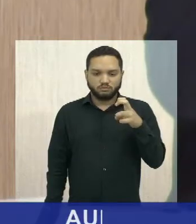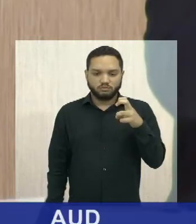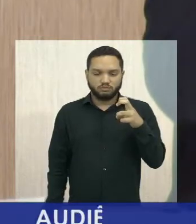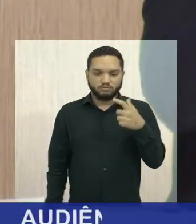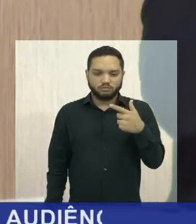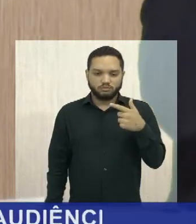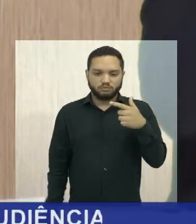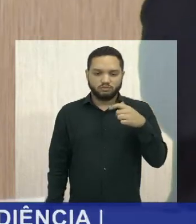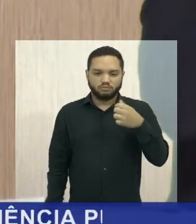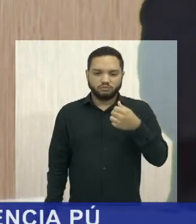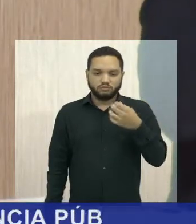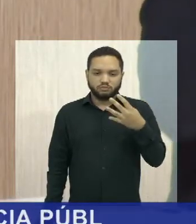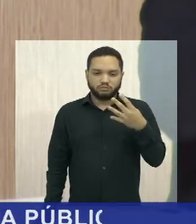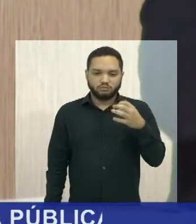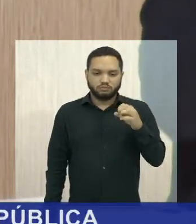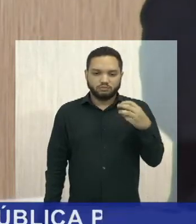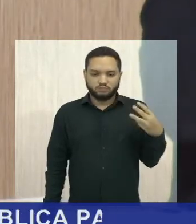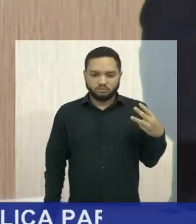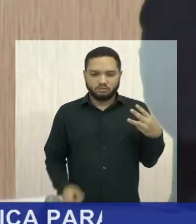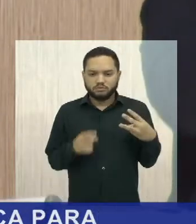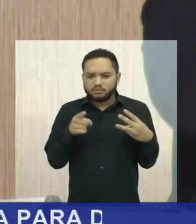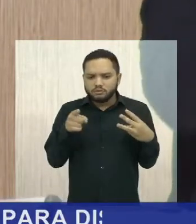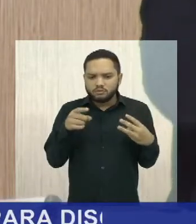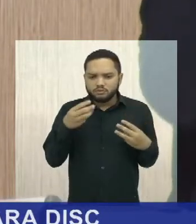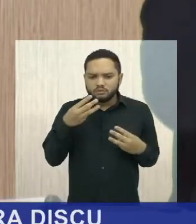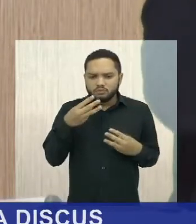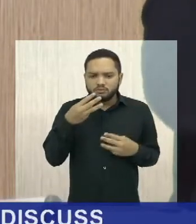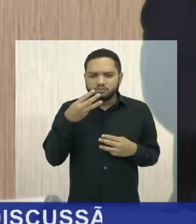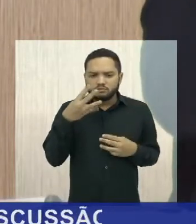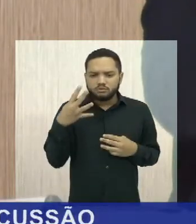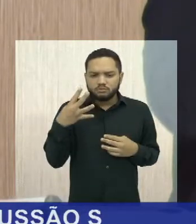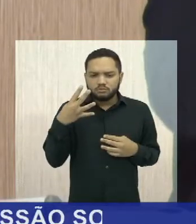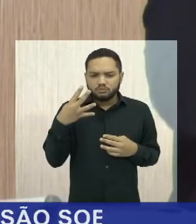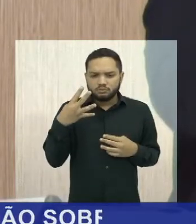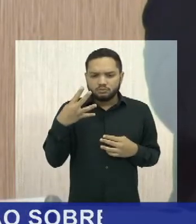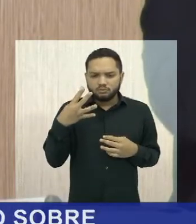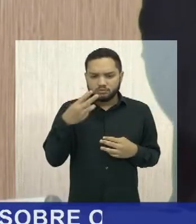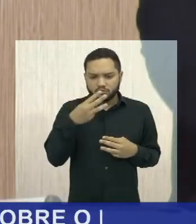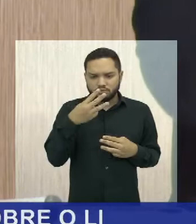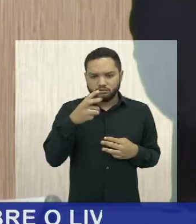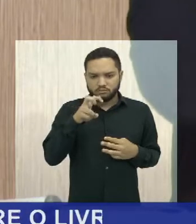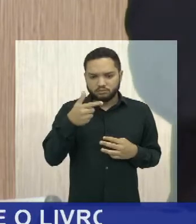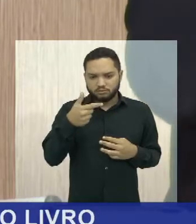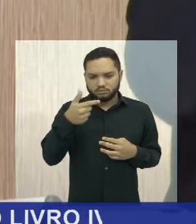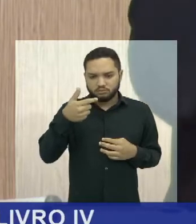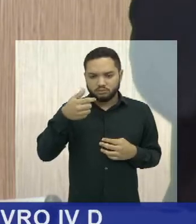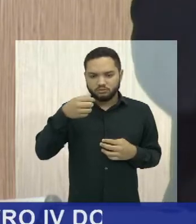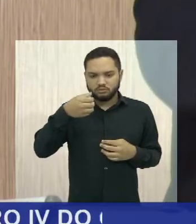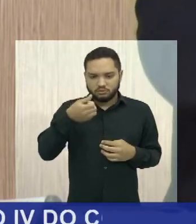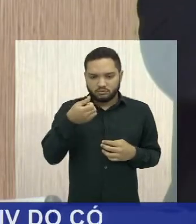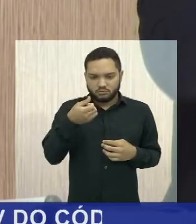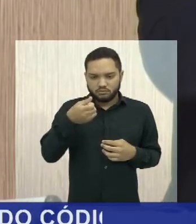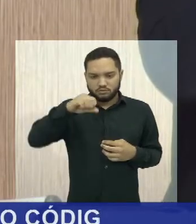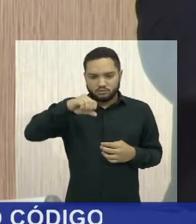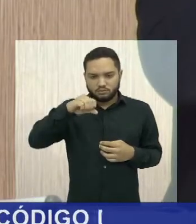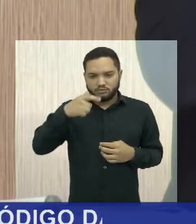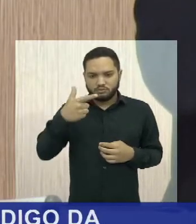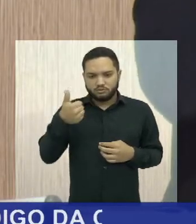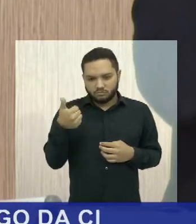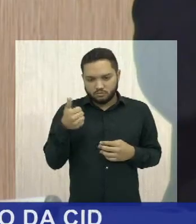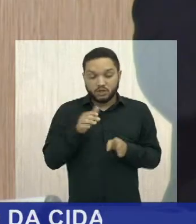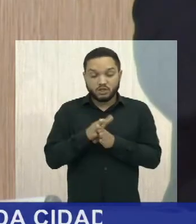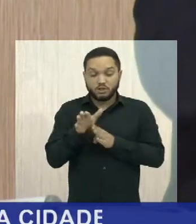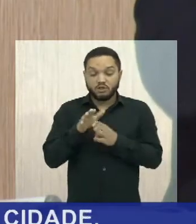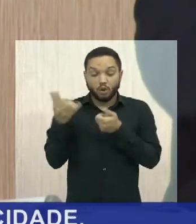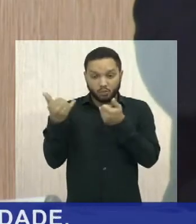3452-6903, ou, Thaís, o de vocês, 6921, 3452-6921, que é a nossa assessoria de